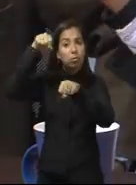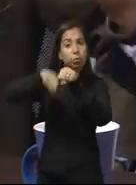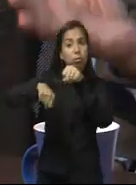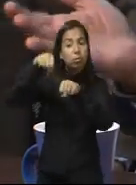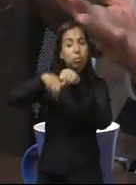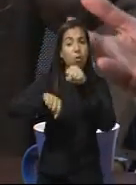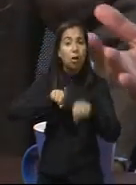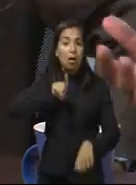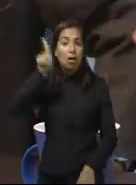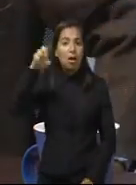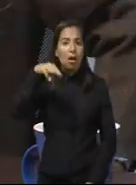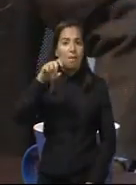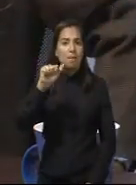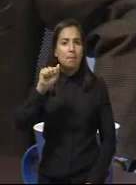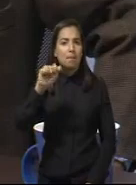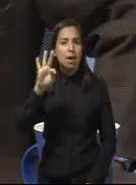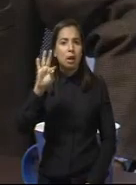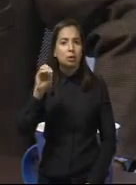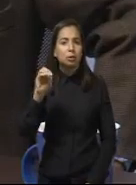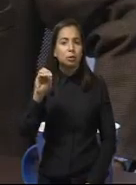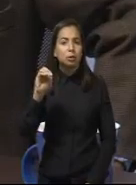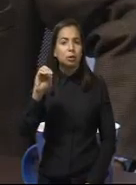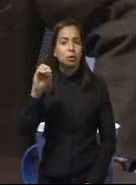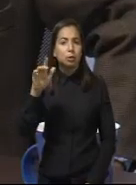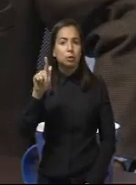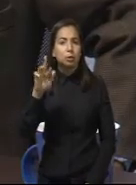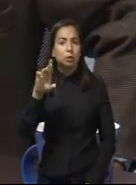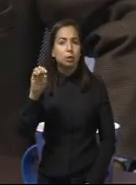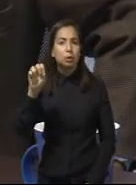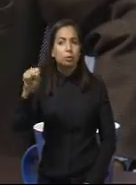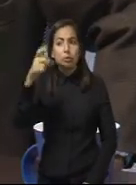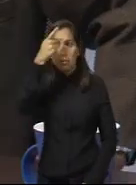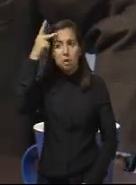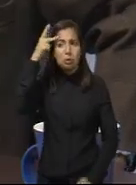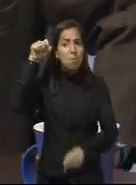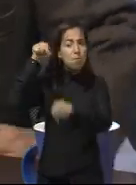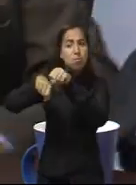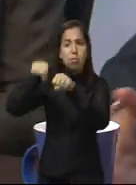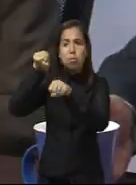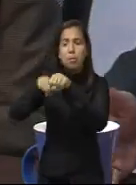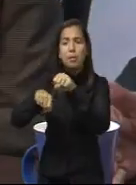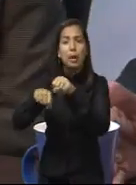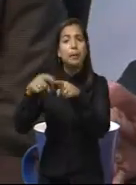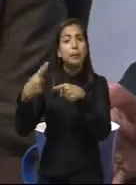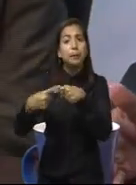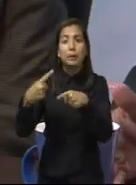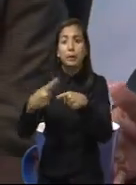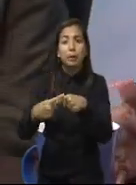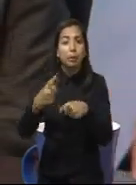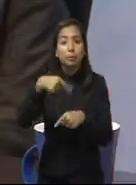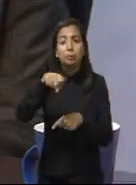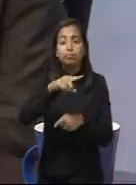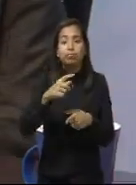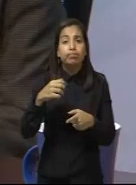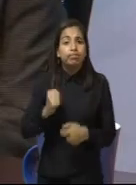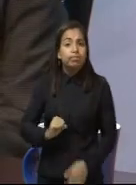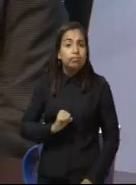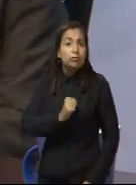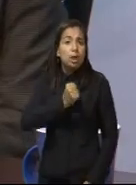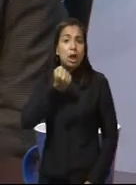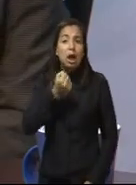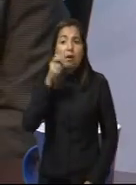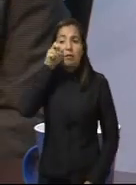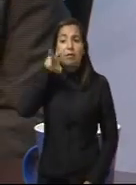Grosso, descendo lá. Então, isso está começando a ficar uma coisa generalizada, que você tem